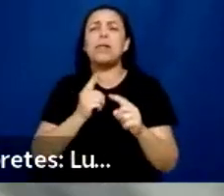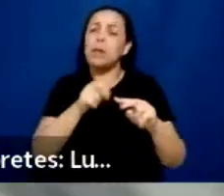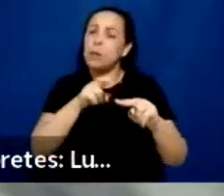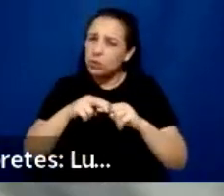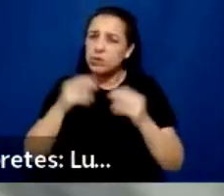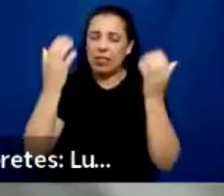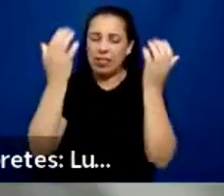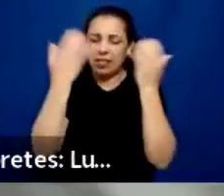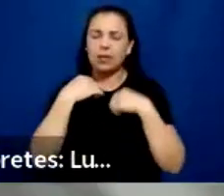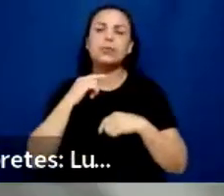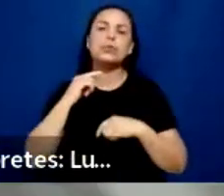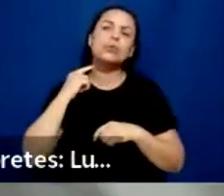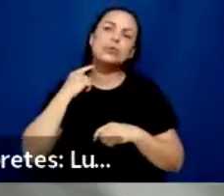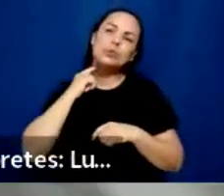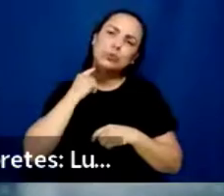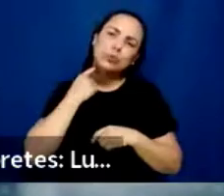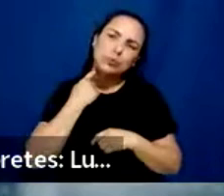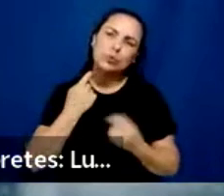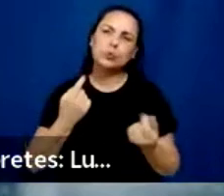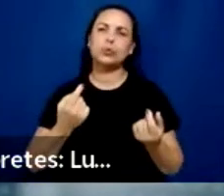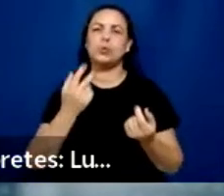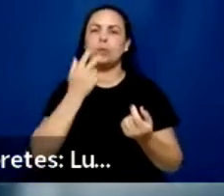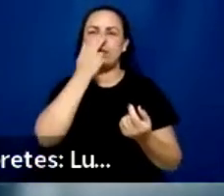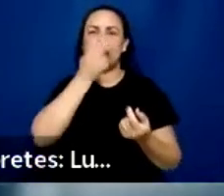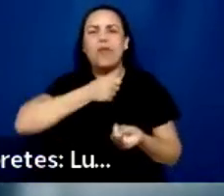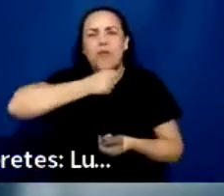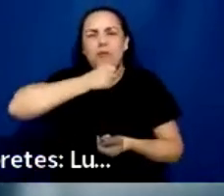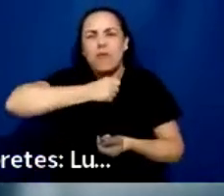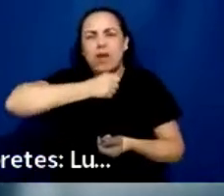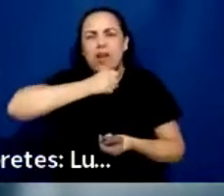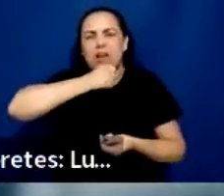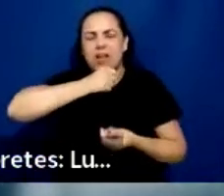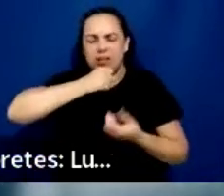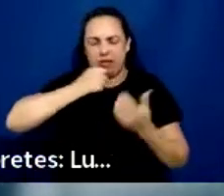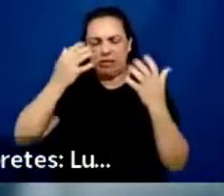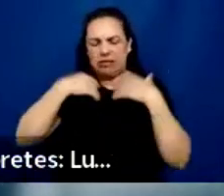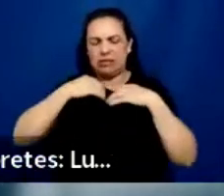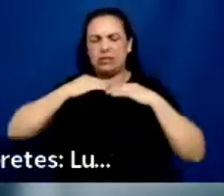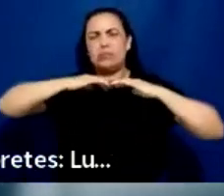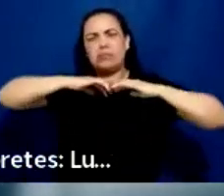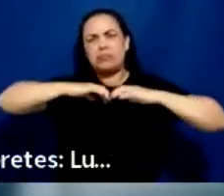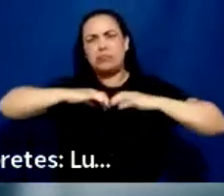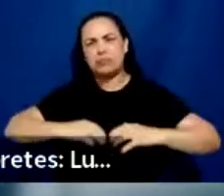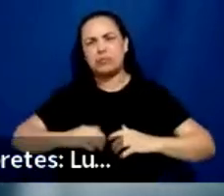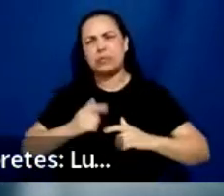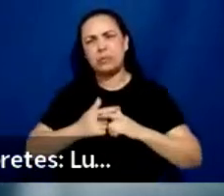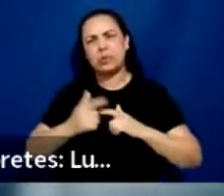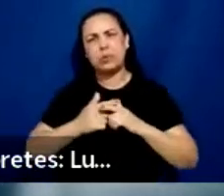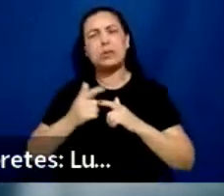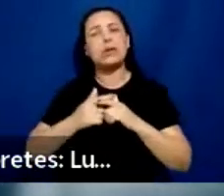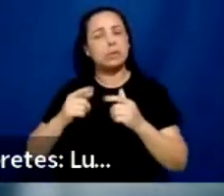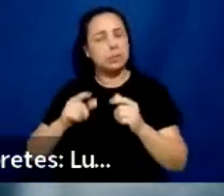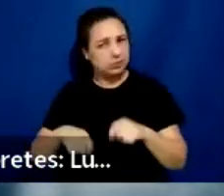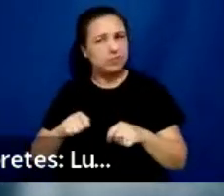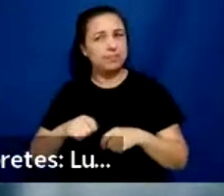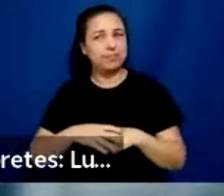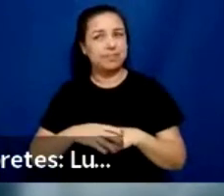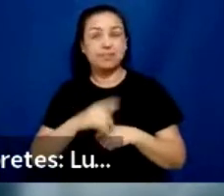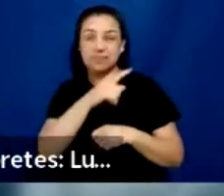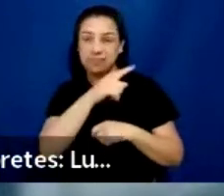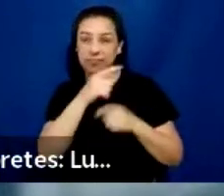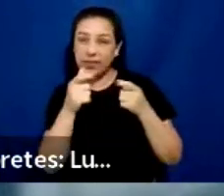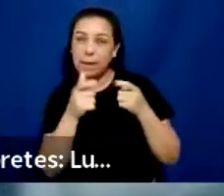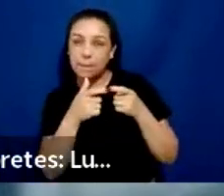o aumento da acidez. Em 1931, o Dr. Otto Heinrich Warburger recebeu o Prêmio Nobel de Medicina pelo